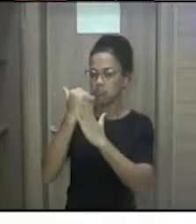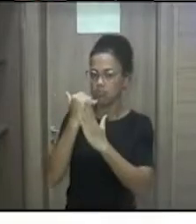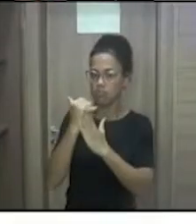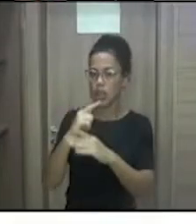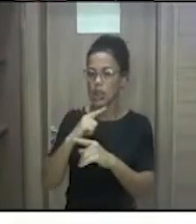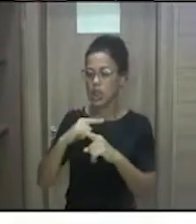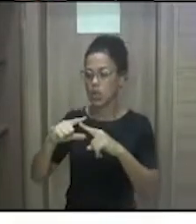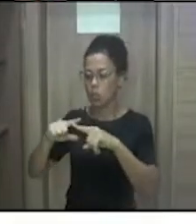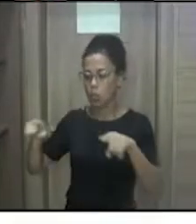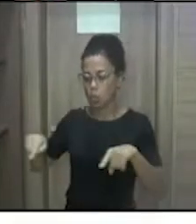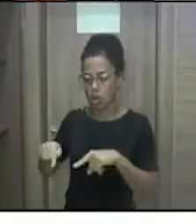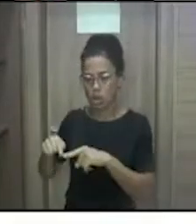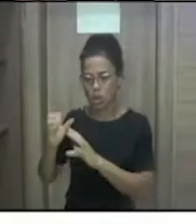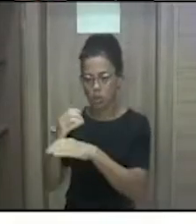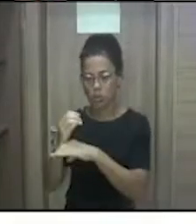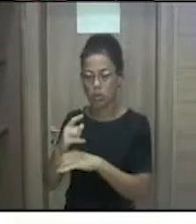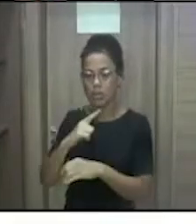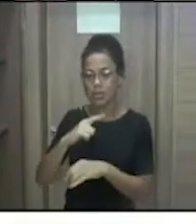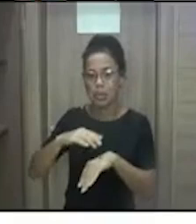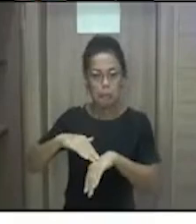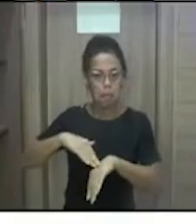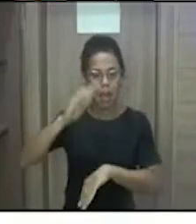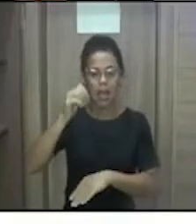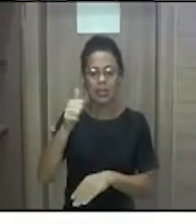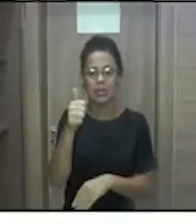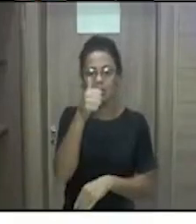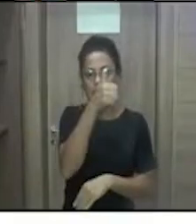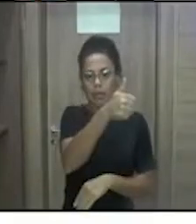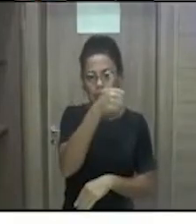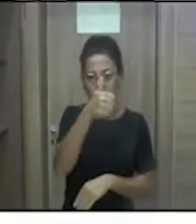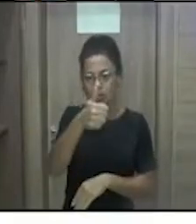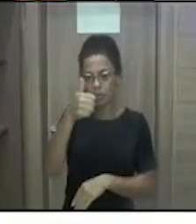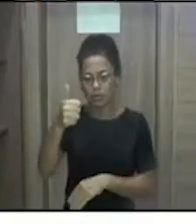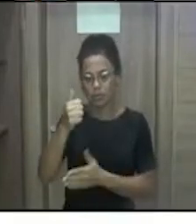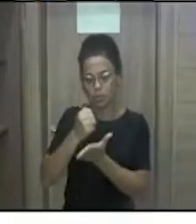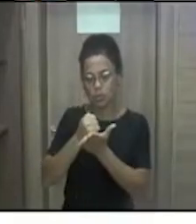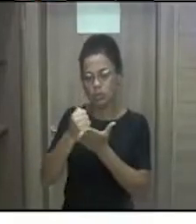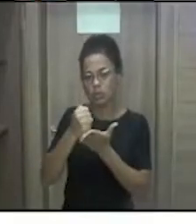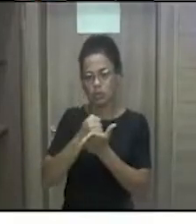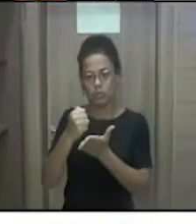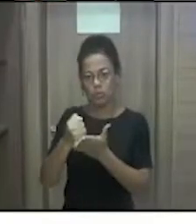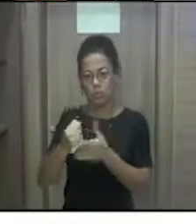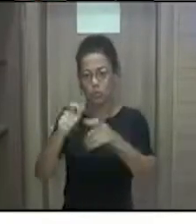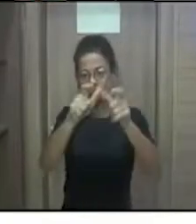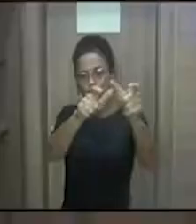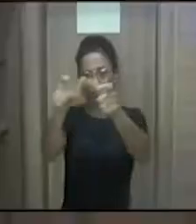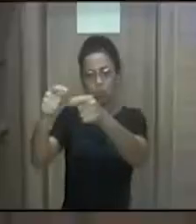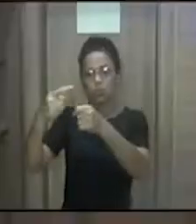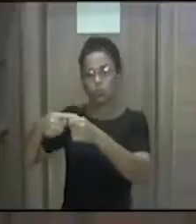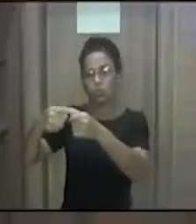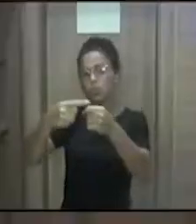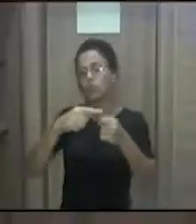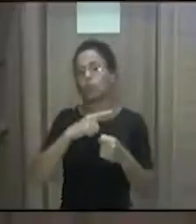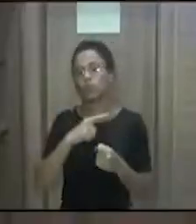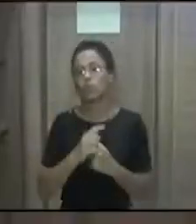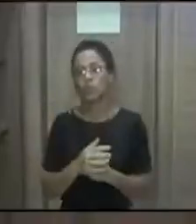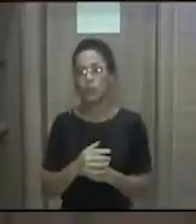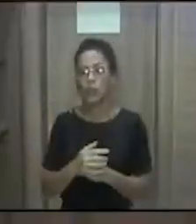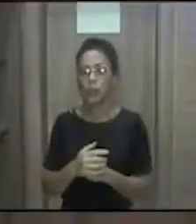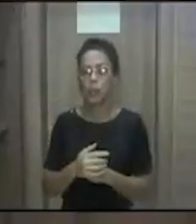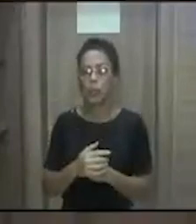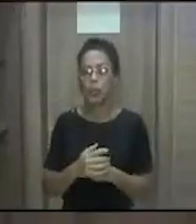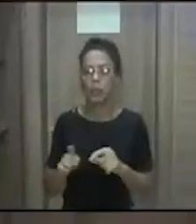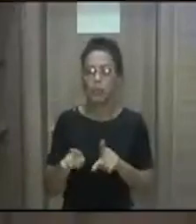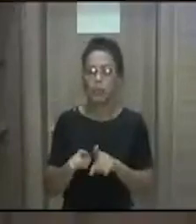que tinham mais de 111 contratos, um único laboratório com 111 municípios. Nós pensamos até em